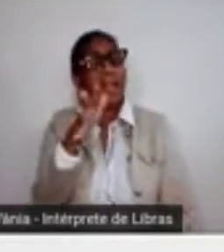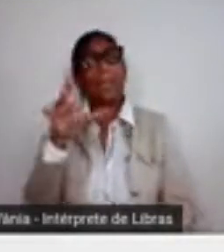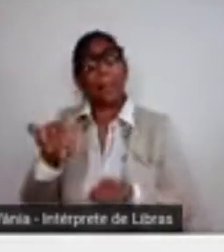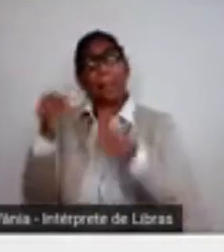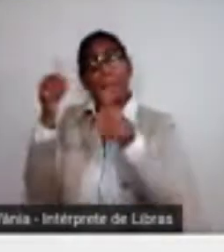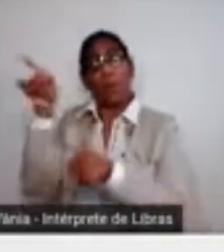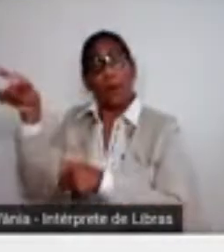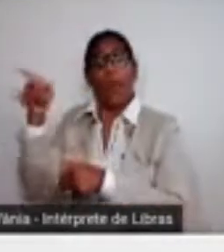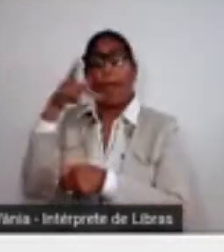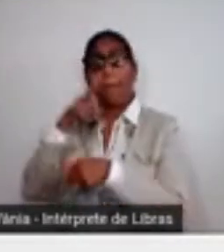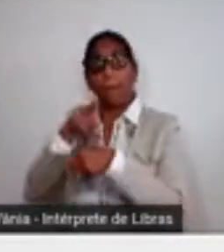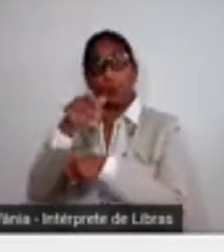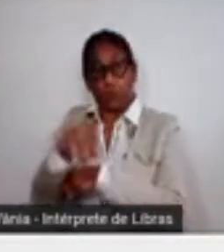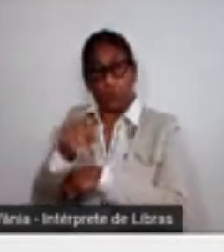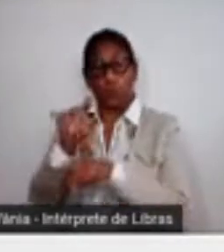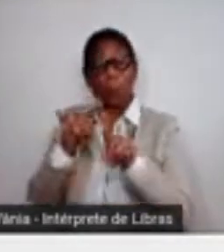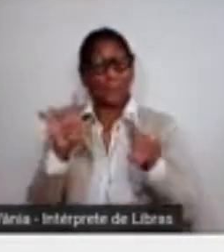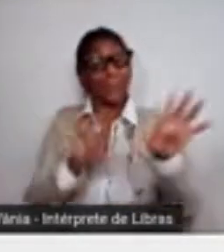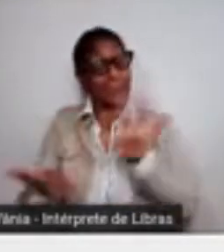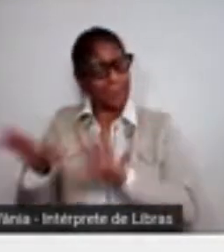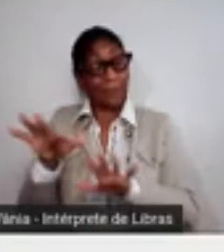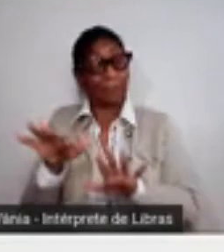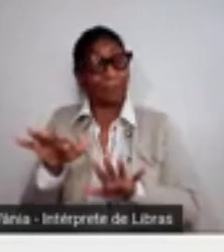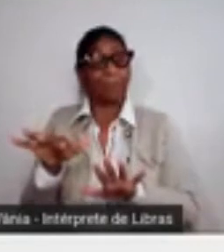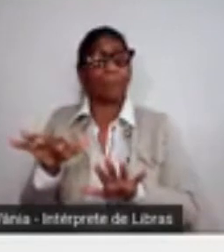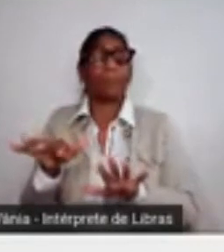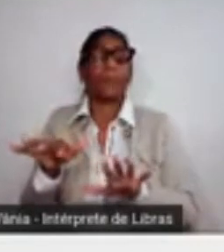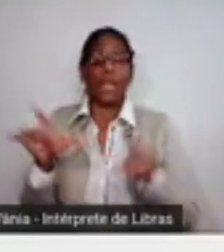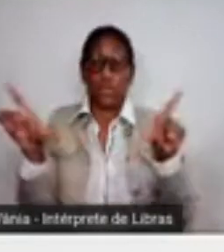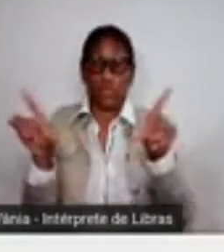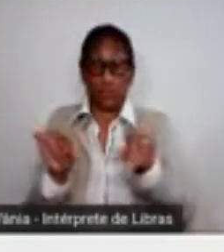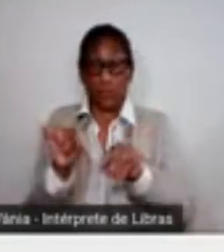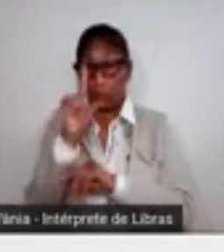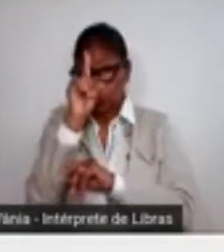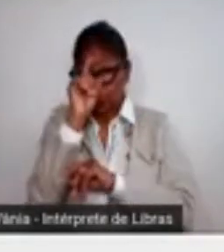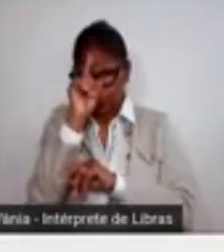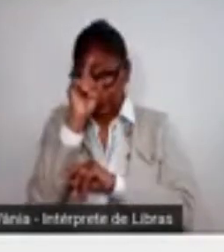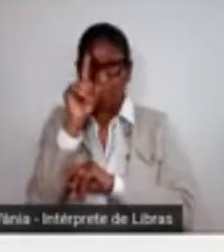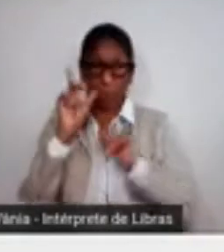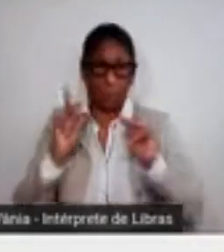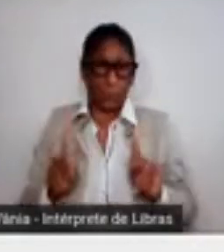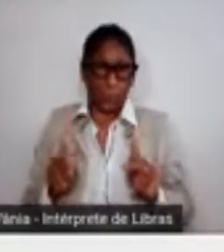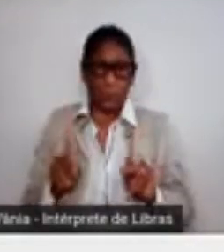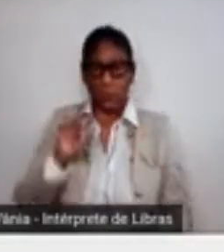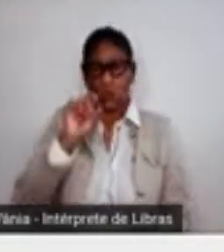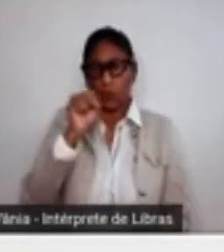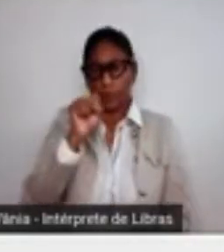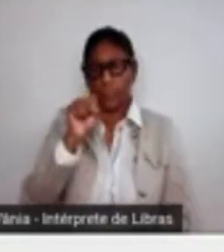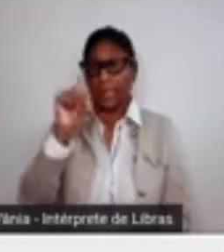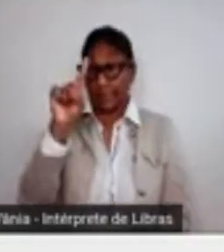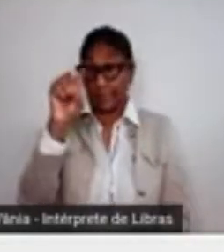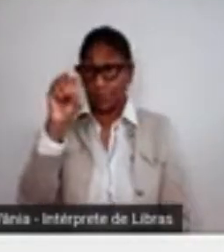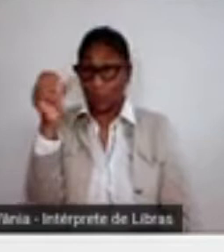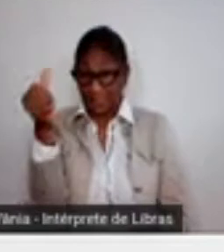algumas preocupações. Por exemplo, embora tenha caído hospitalizações de 106 para 88